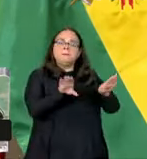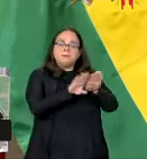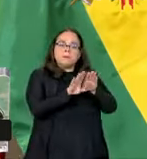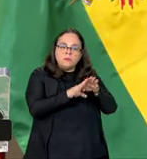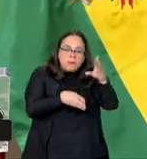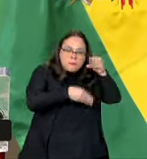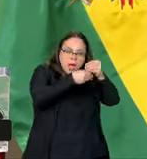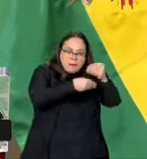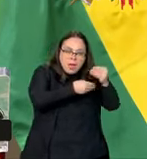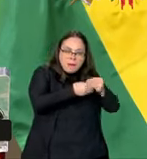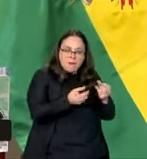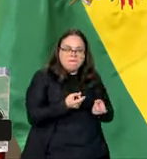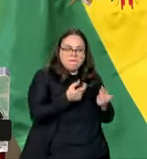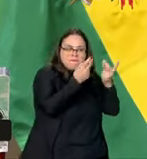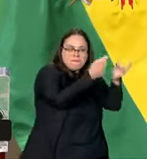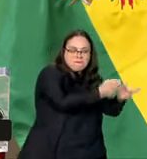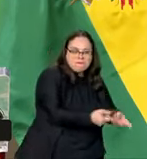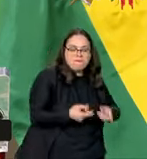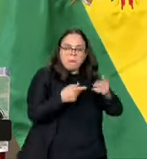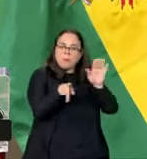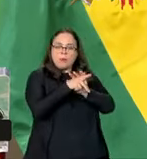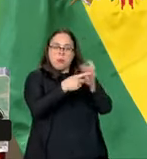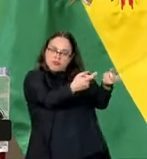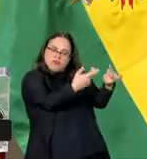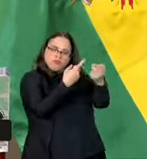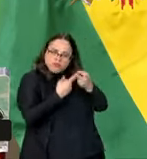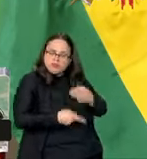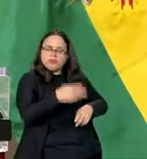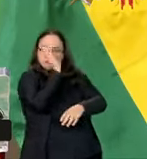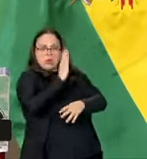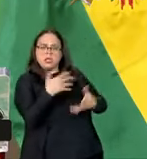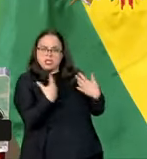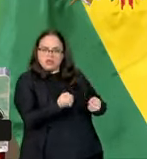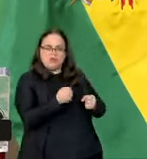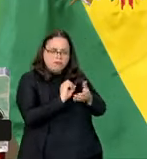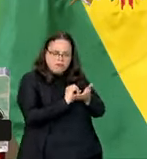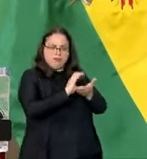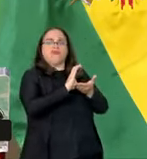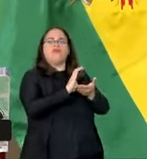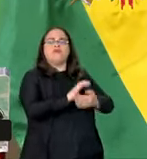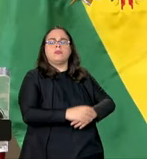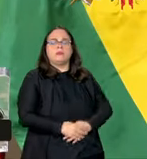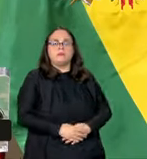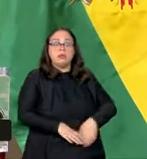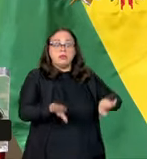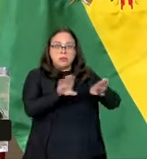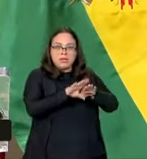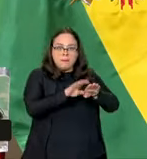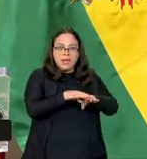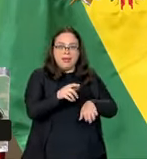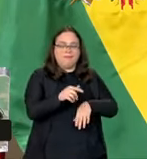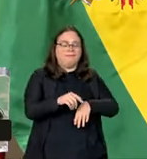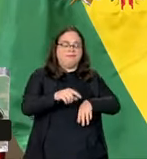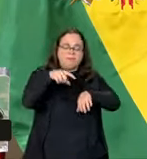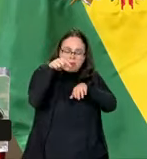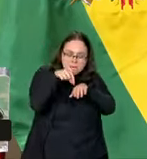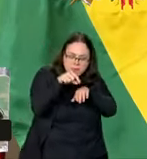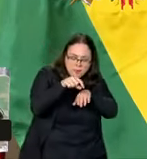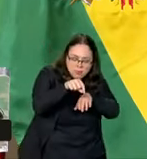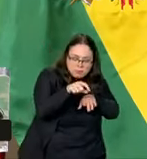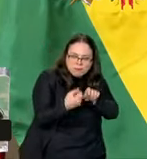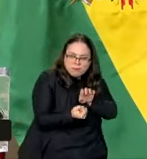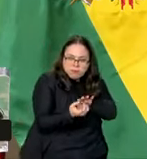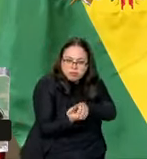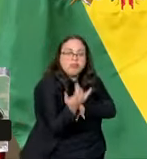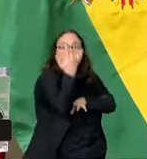volume exportado para o mercado brasileiro. O Brasil também importa fertilizantes da Bolívia. Queremos